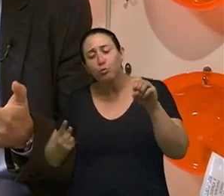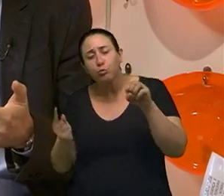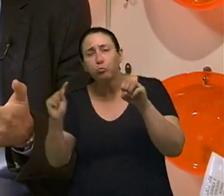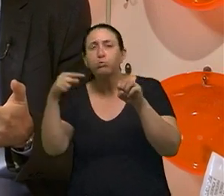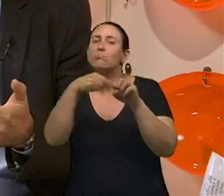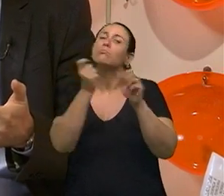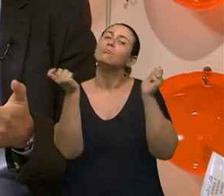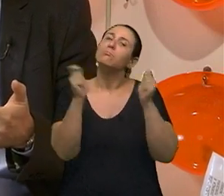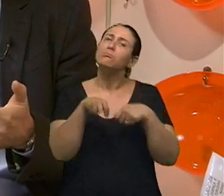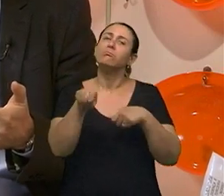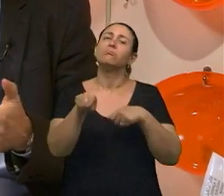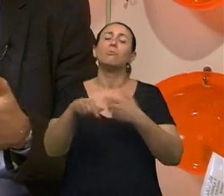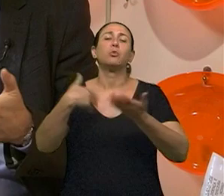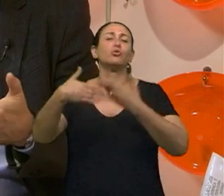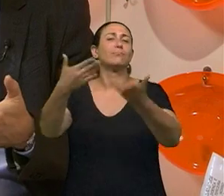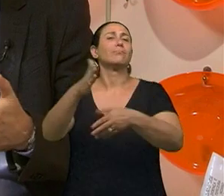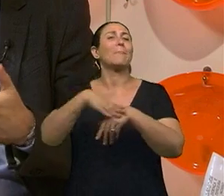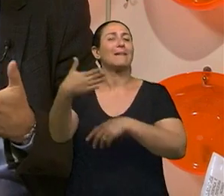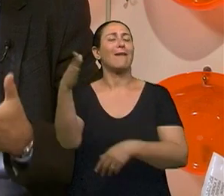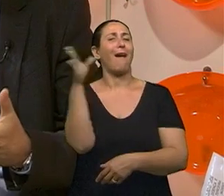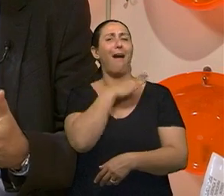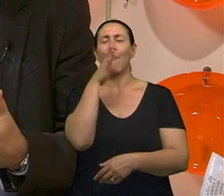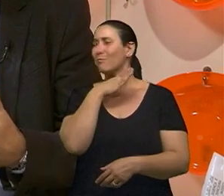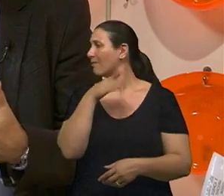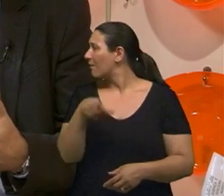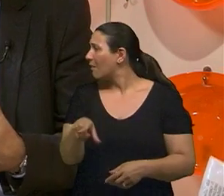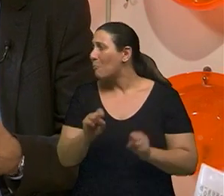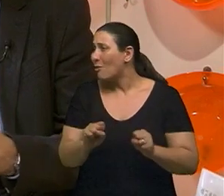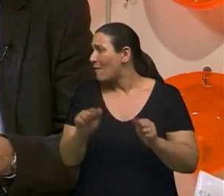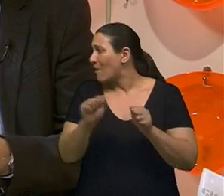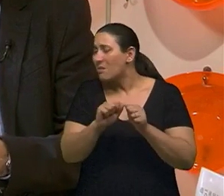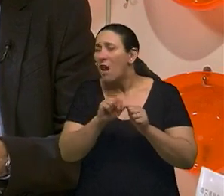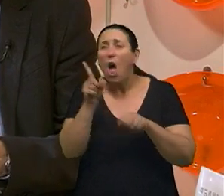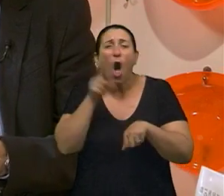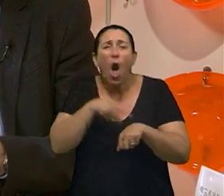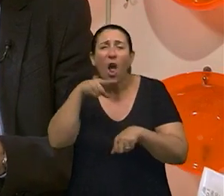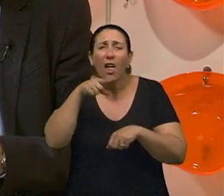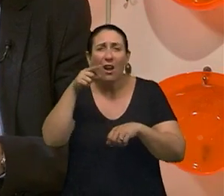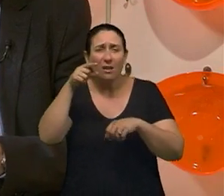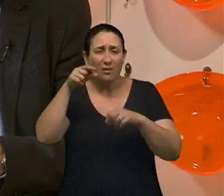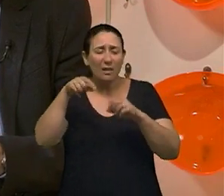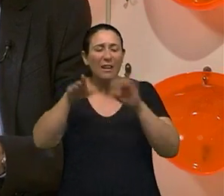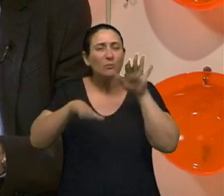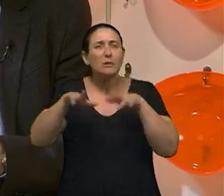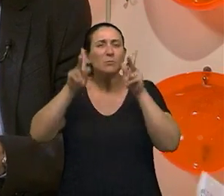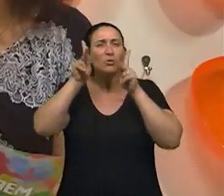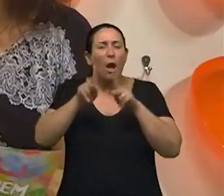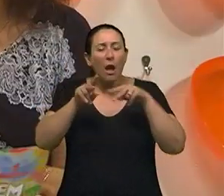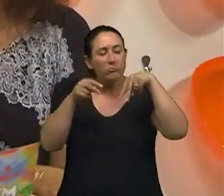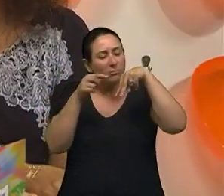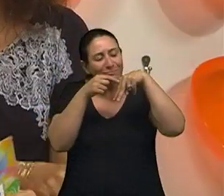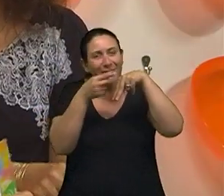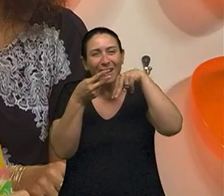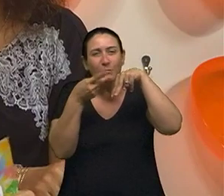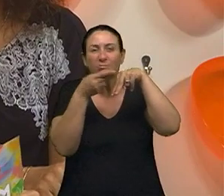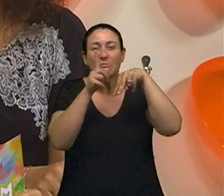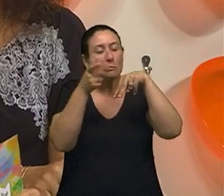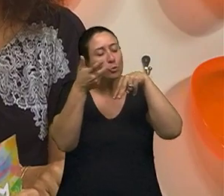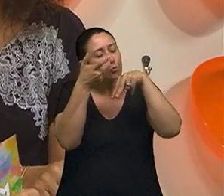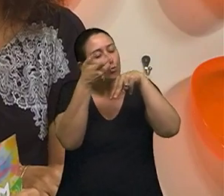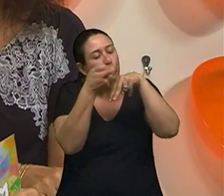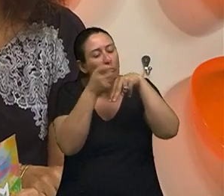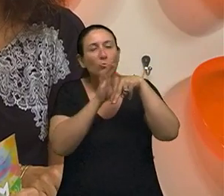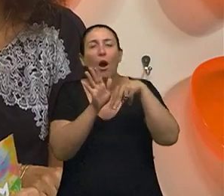recuperação com esse procedimento que pode ser feito inclusive com anestesia local em algumas situações que simplicidade eu